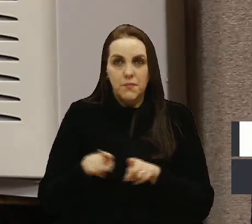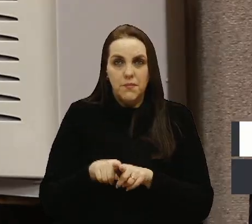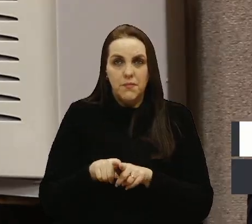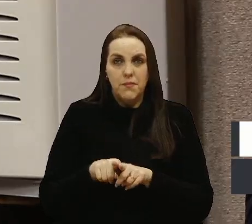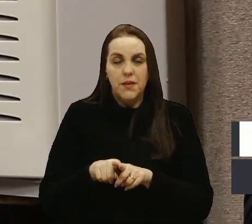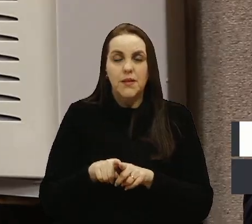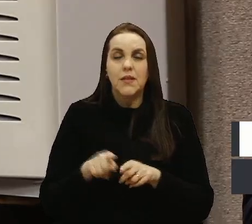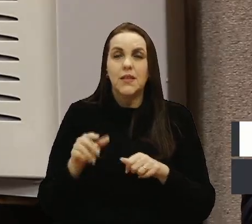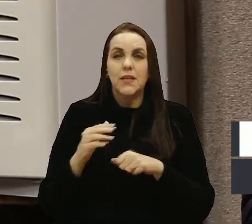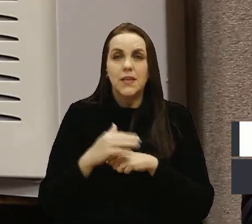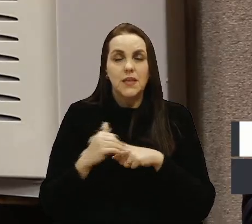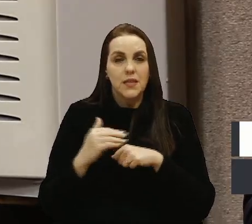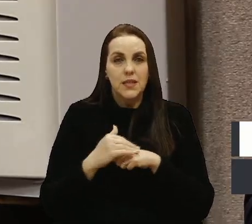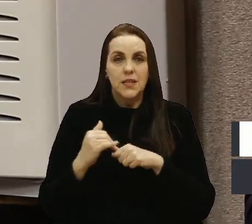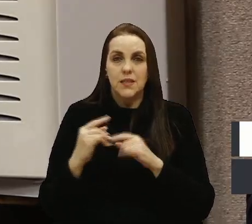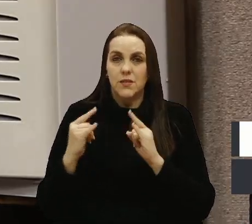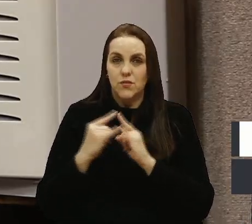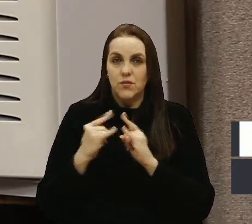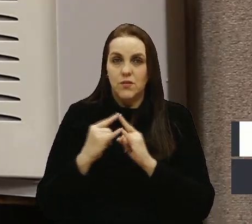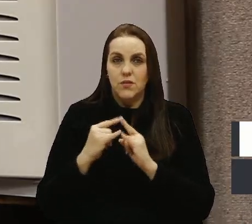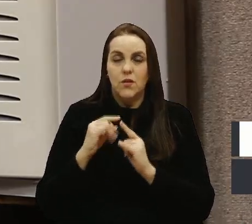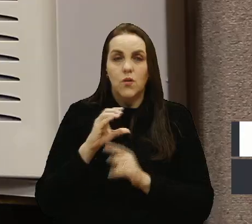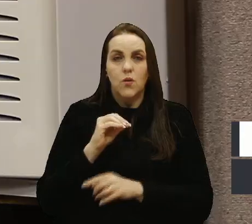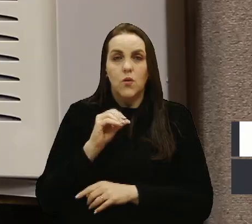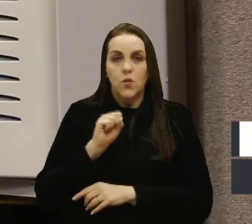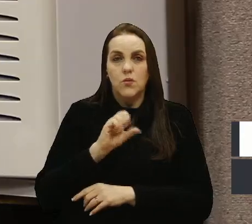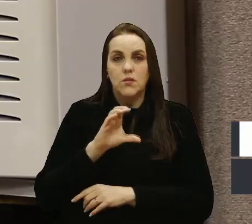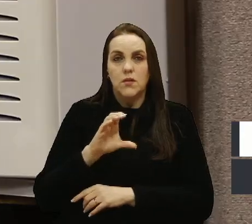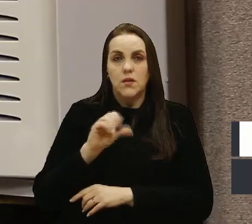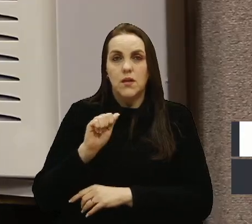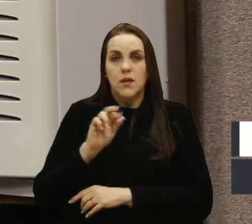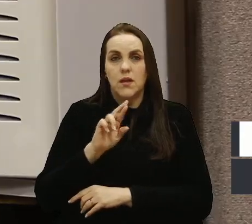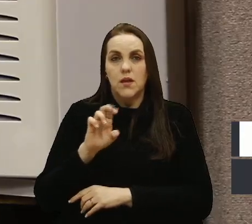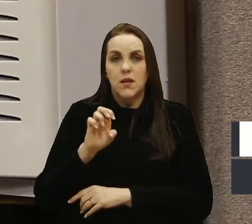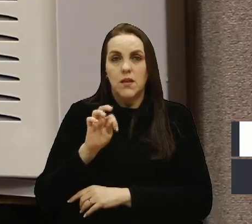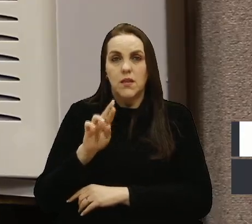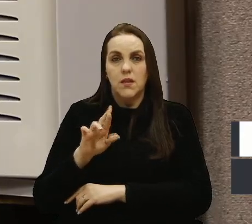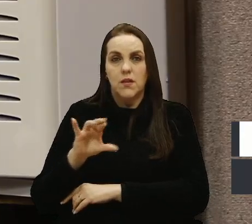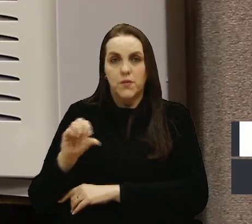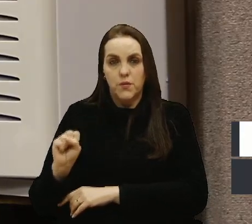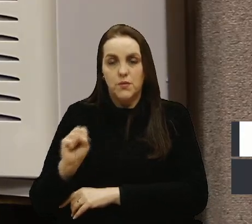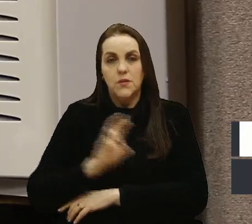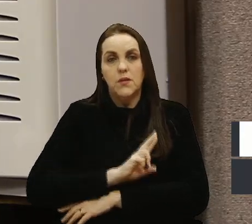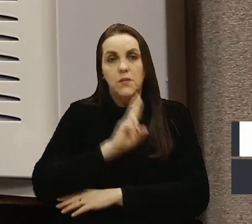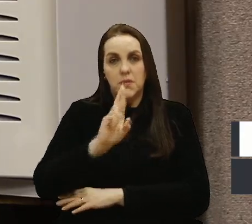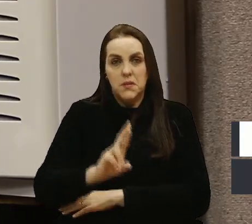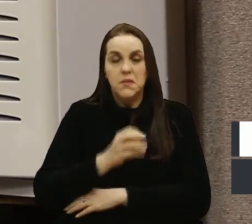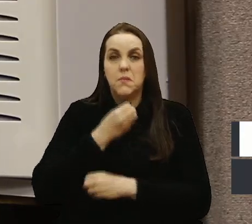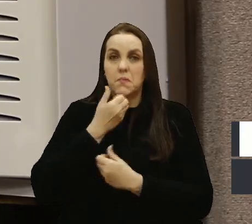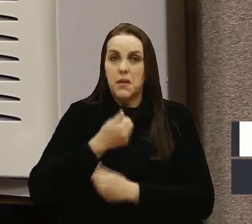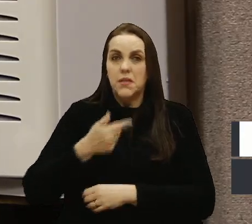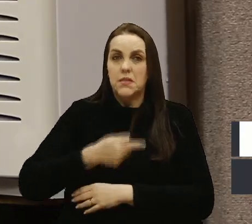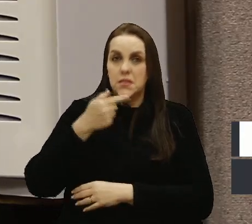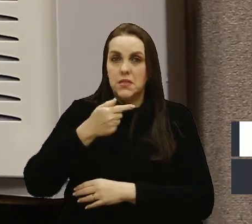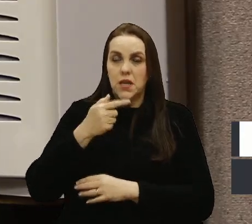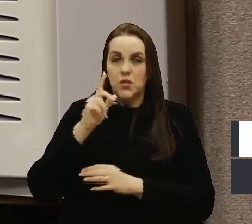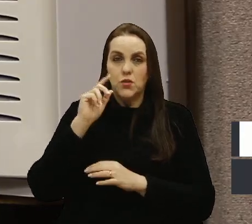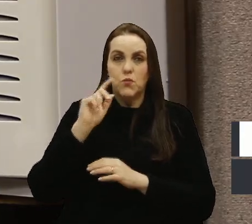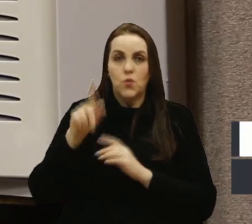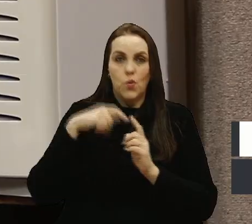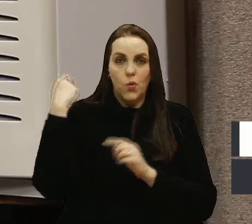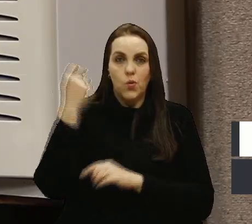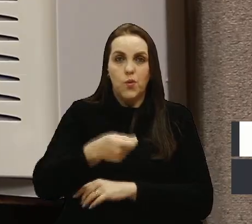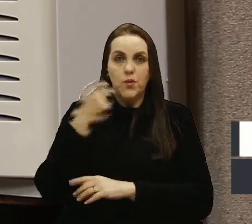querida entidade, os carreteiros, né, que nos representaram muito bem lá no 7º Rodeio Artístico e Cultural Nacional de